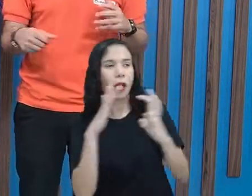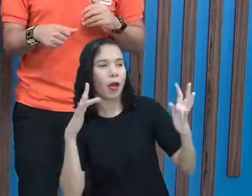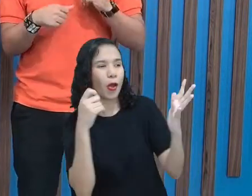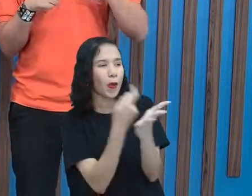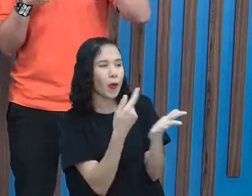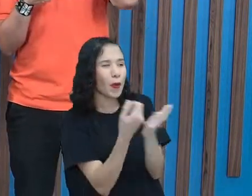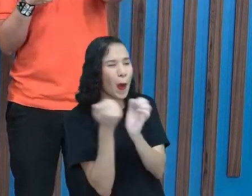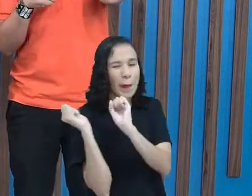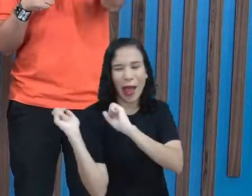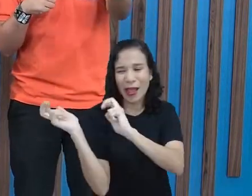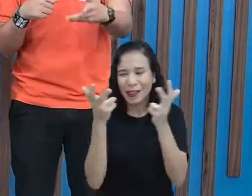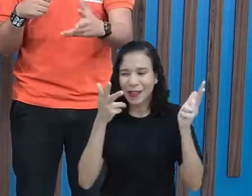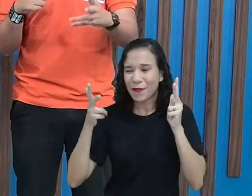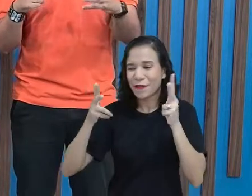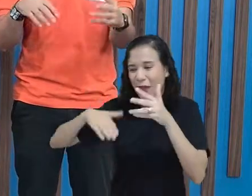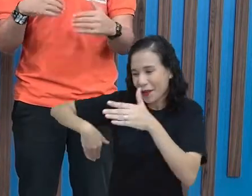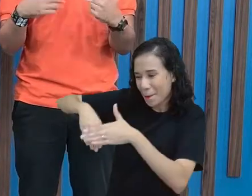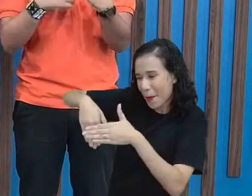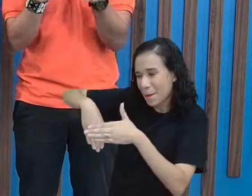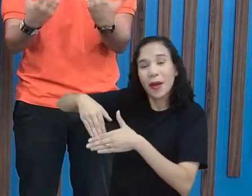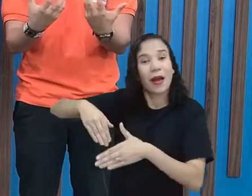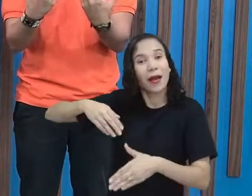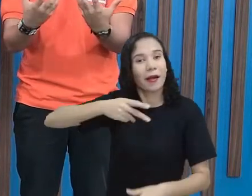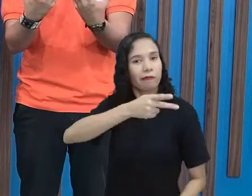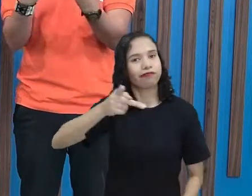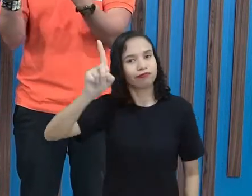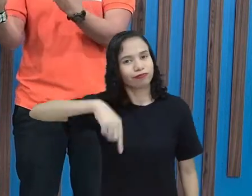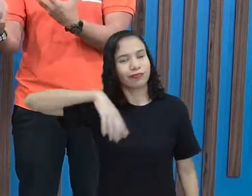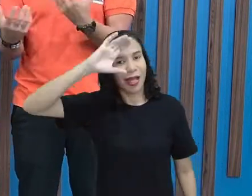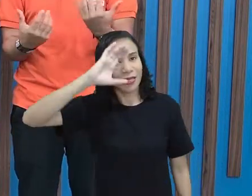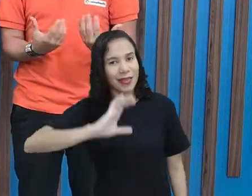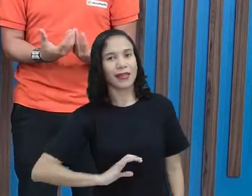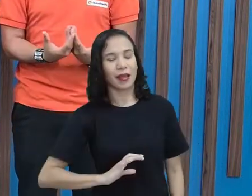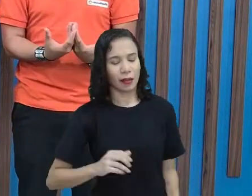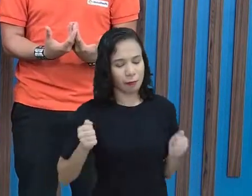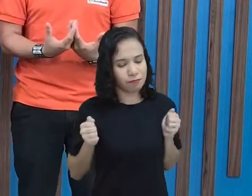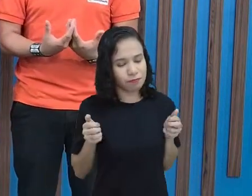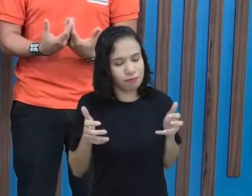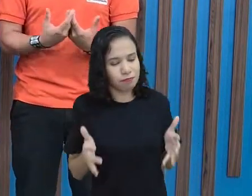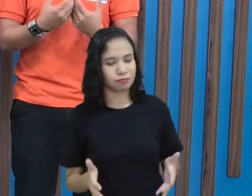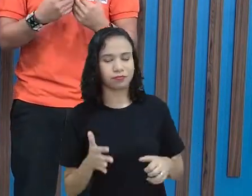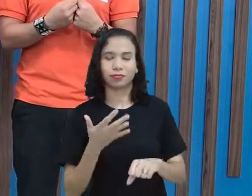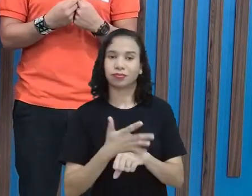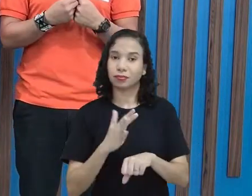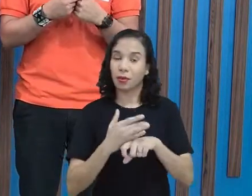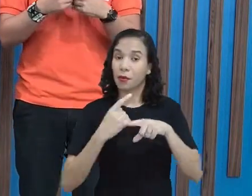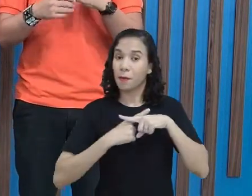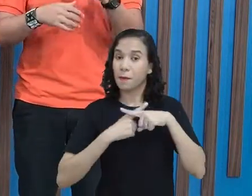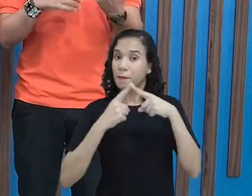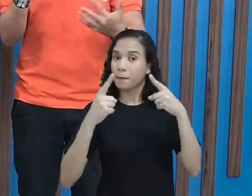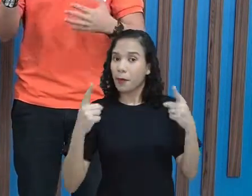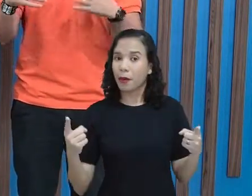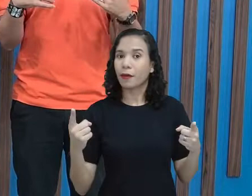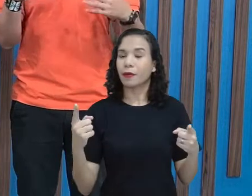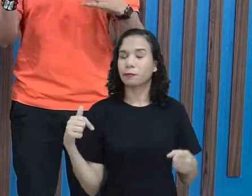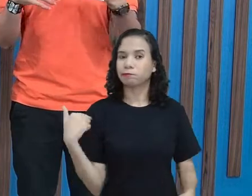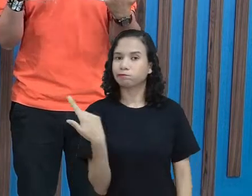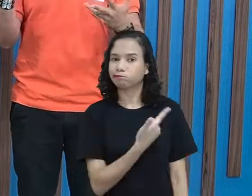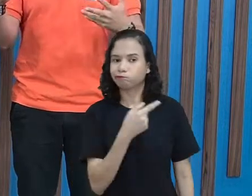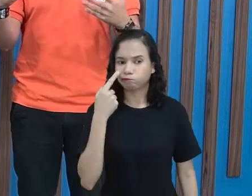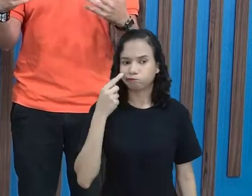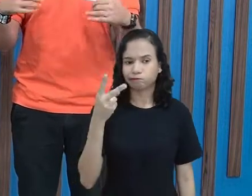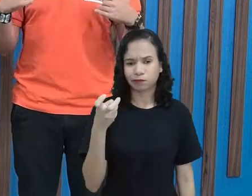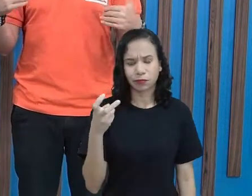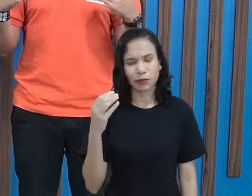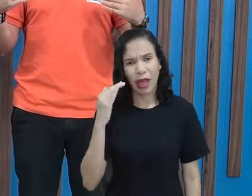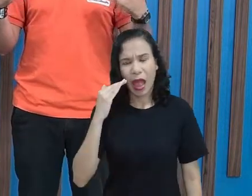para se divertir, vocês jogam bola, então vocês são cidadãos e cidadãs atuantes, né? Mas, à medida que a gente vai se tornando